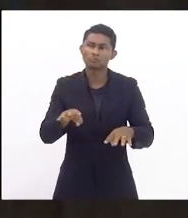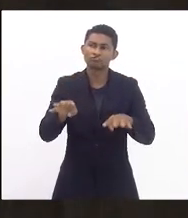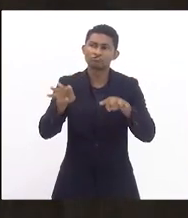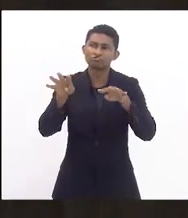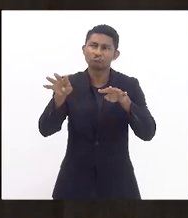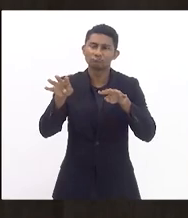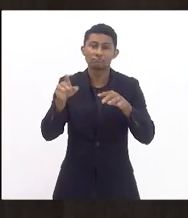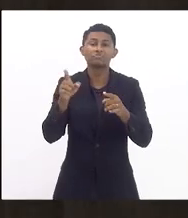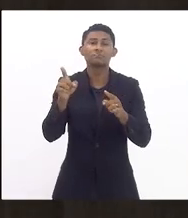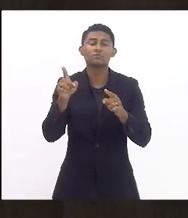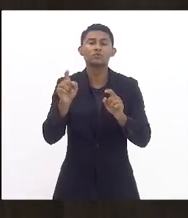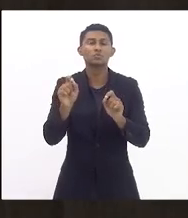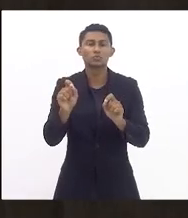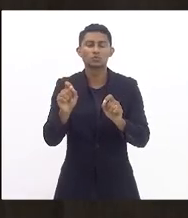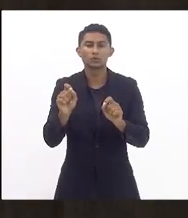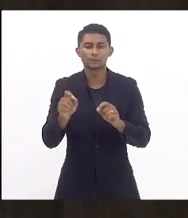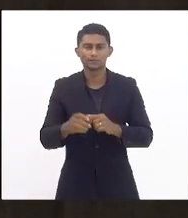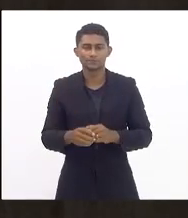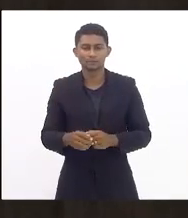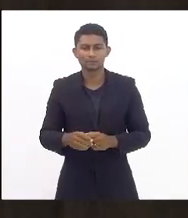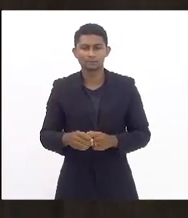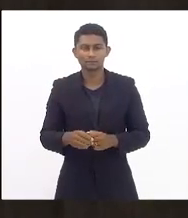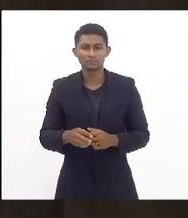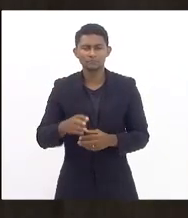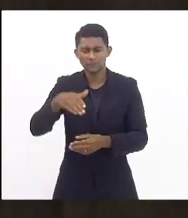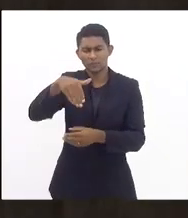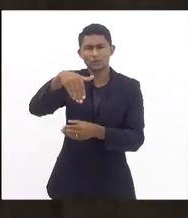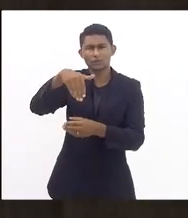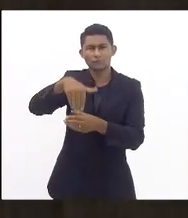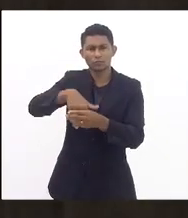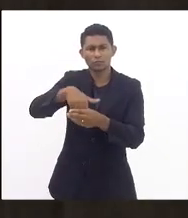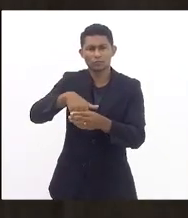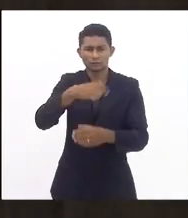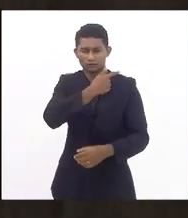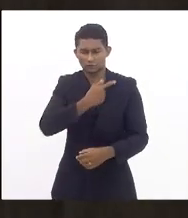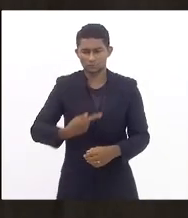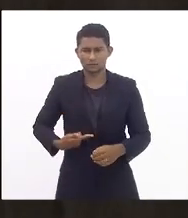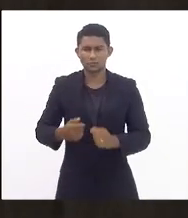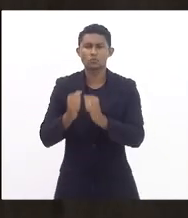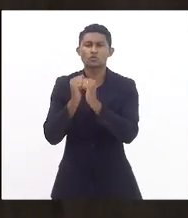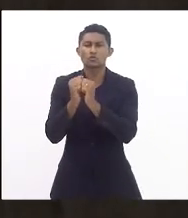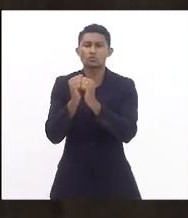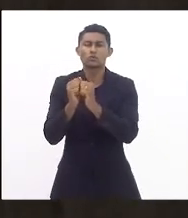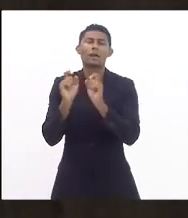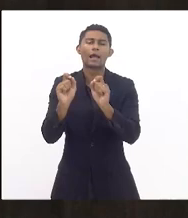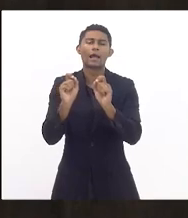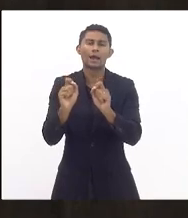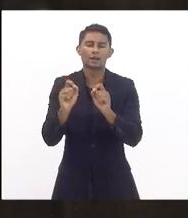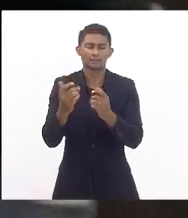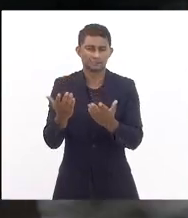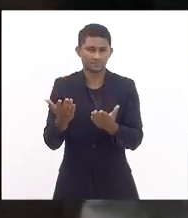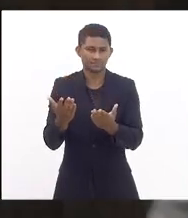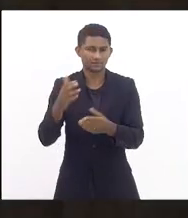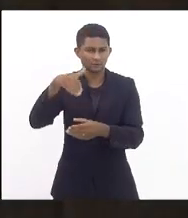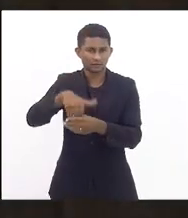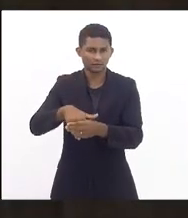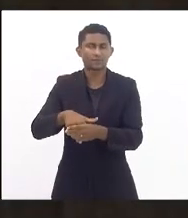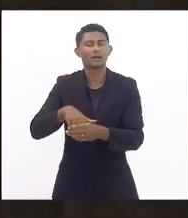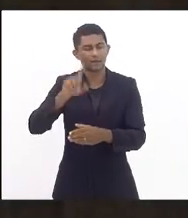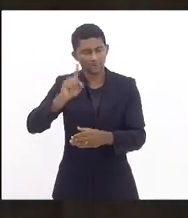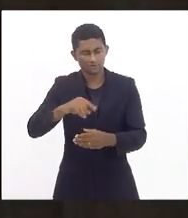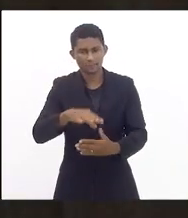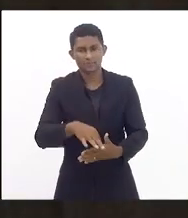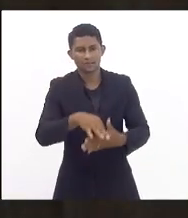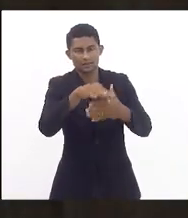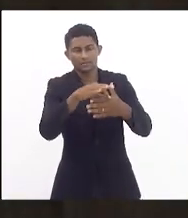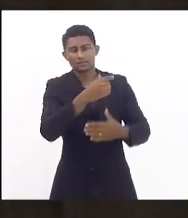verificasse da oposição quem votou com o governo. Esses poderão ser o líder do governo.